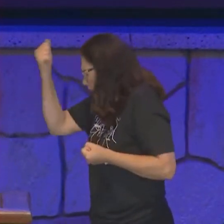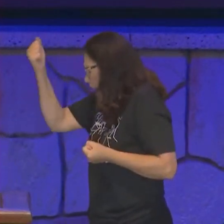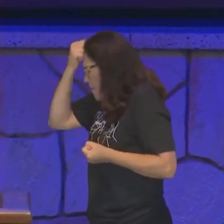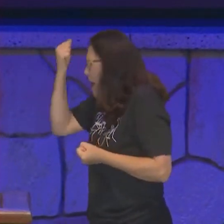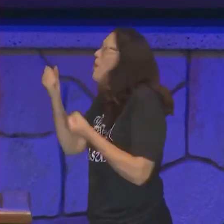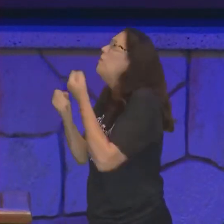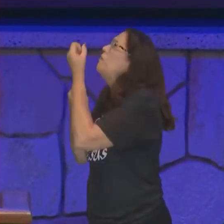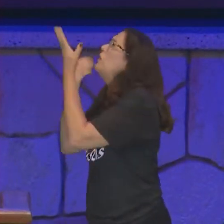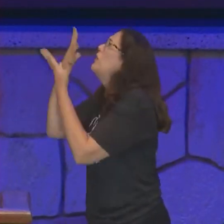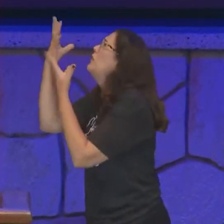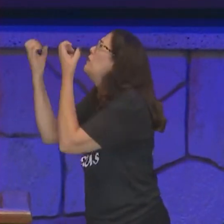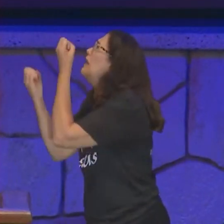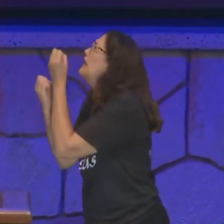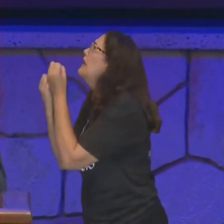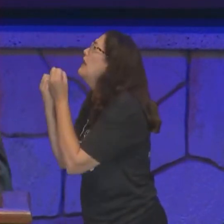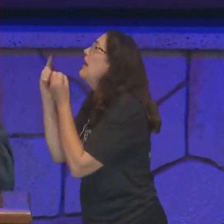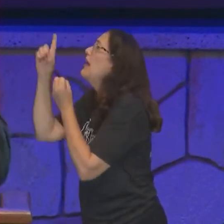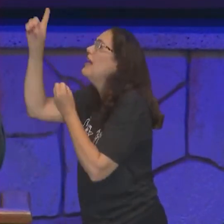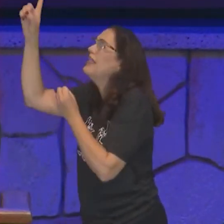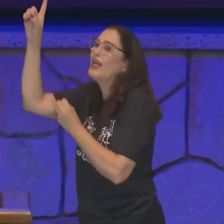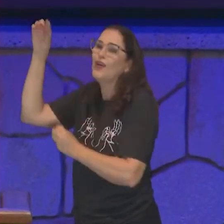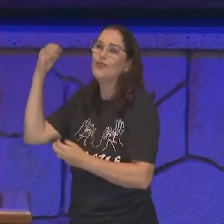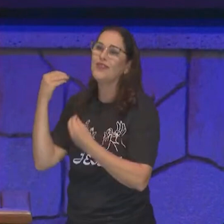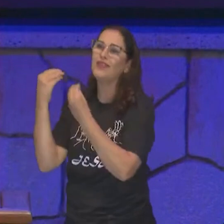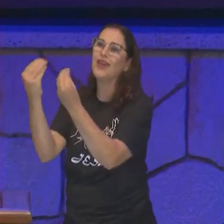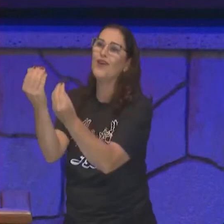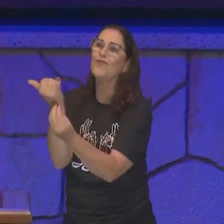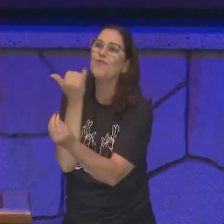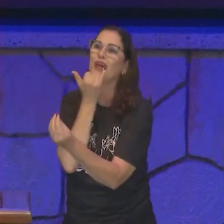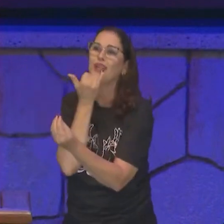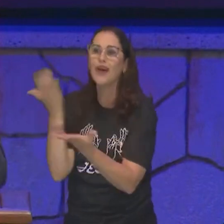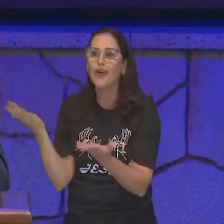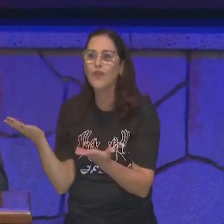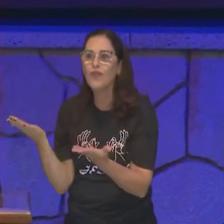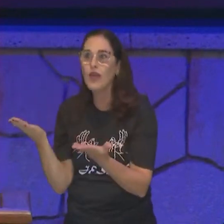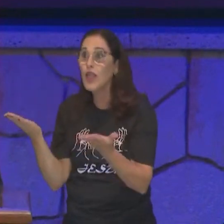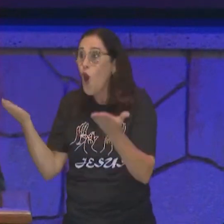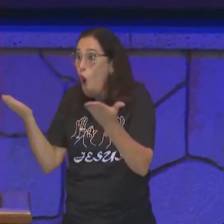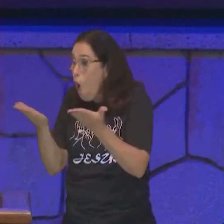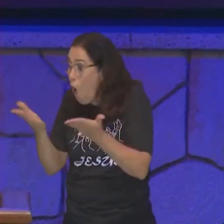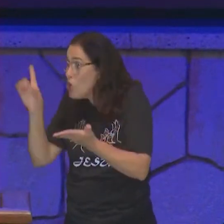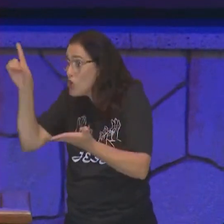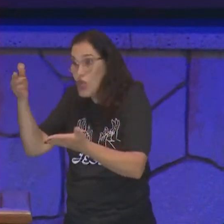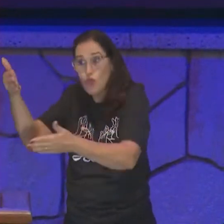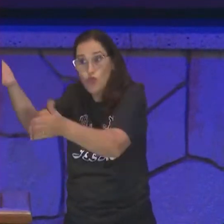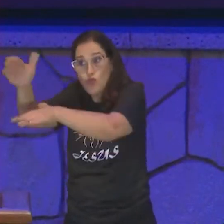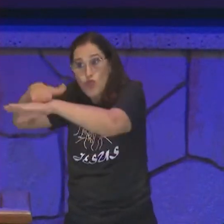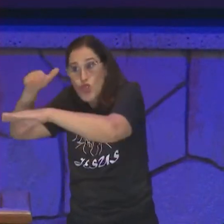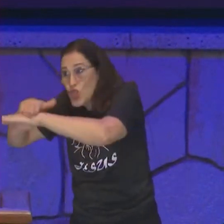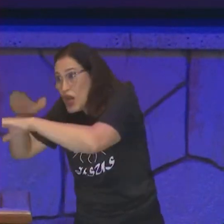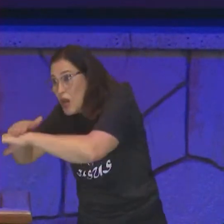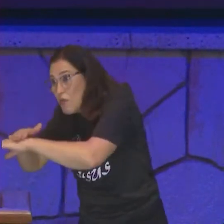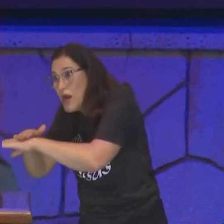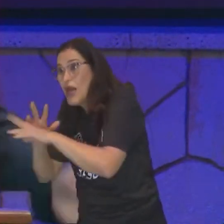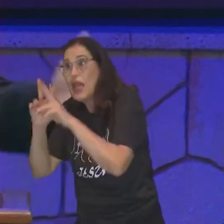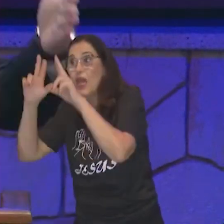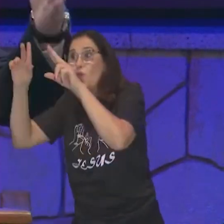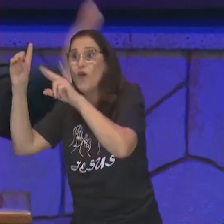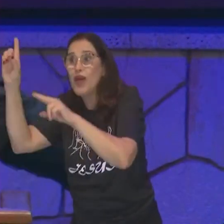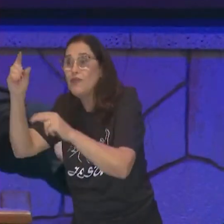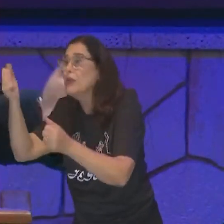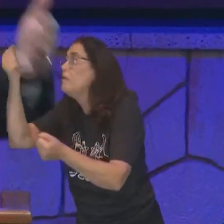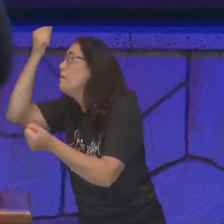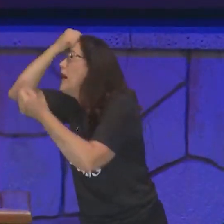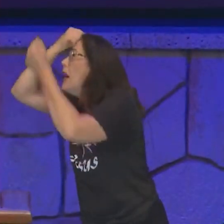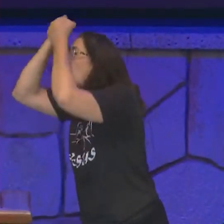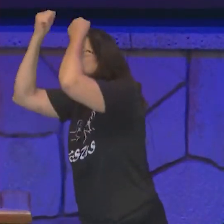Senhor nos convida nesta manhã para um quebrantamento profundo na sua presença, querido. Nós não podemos ficar com um